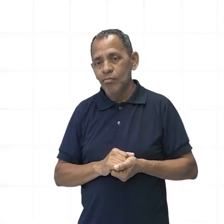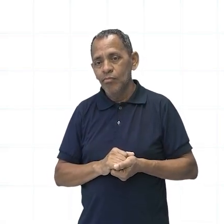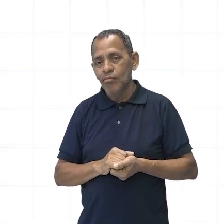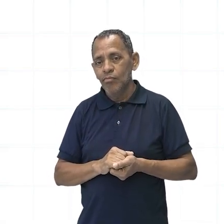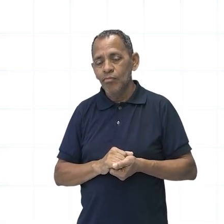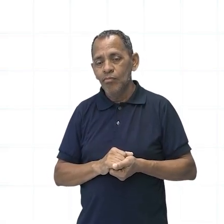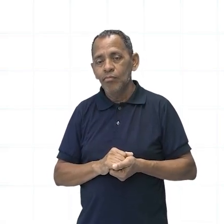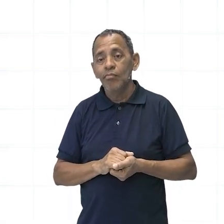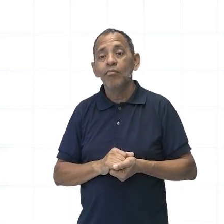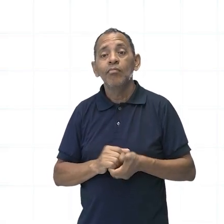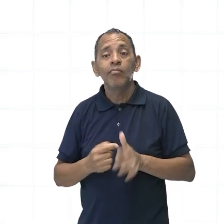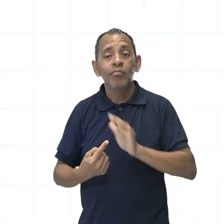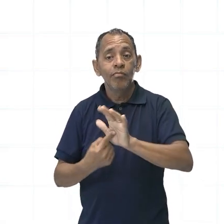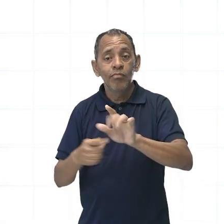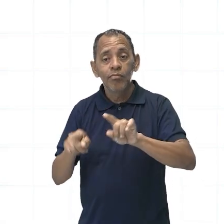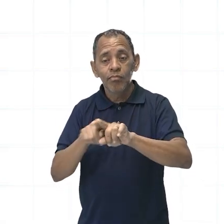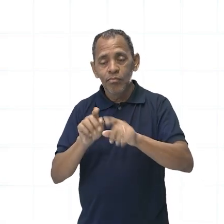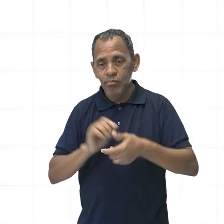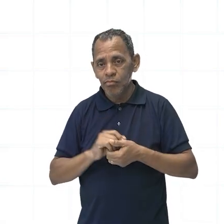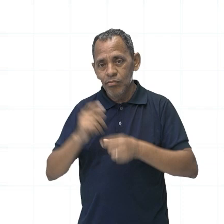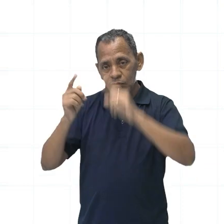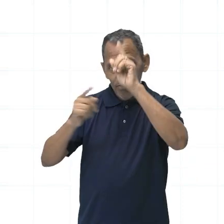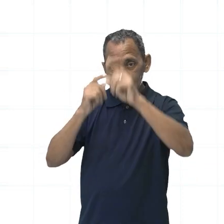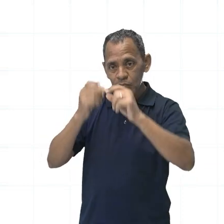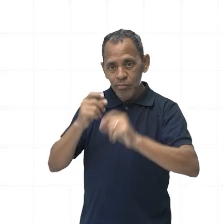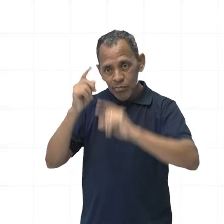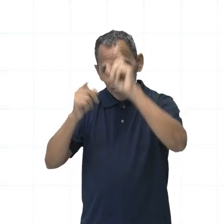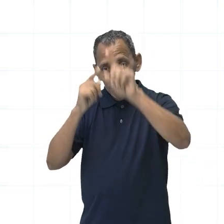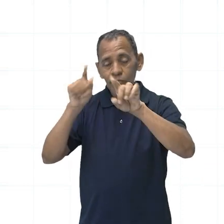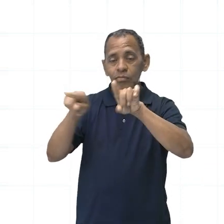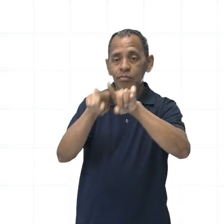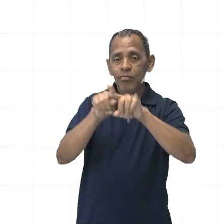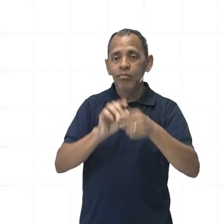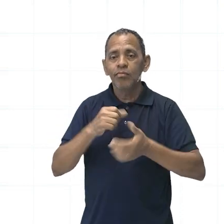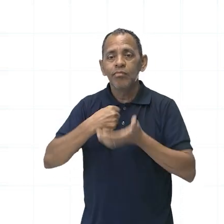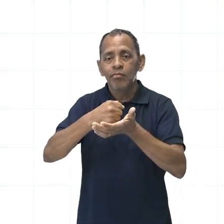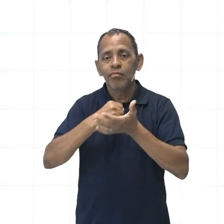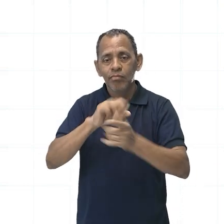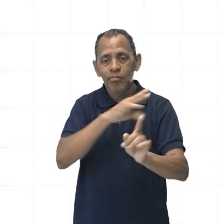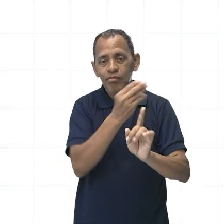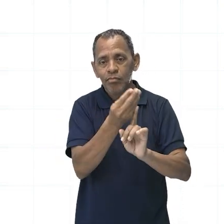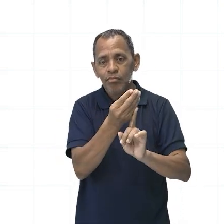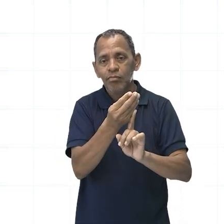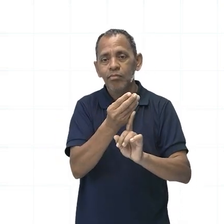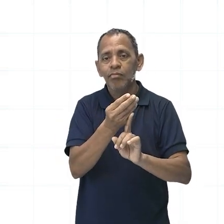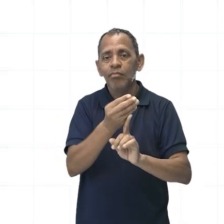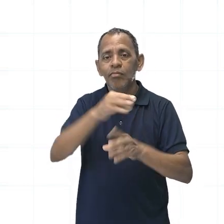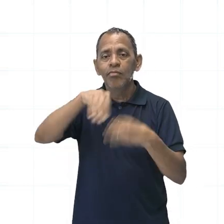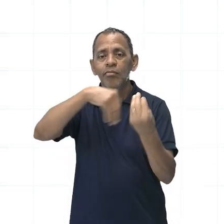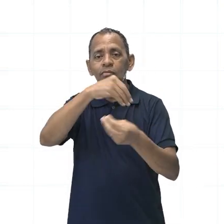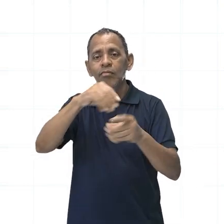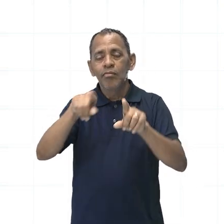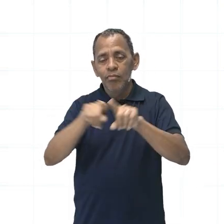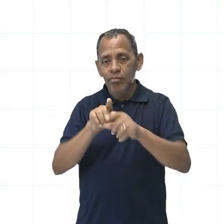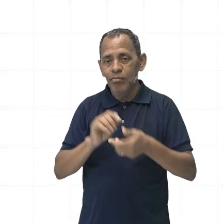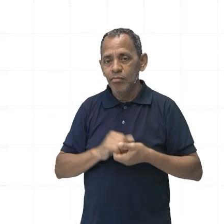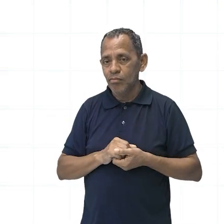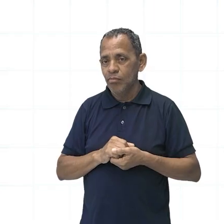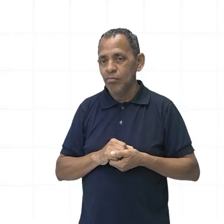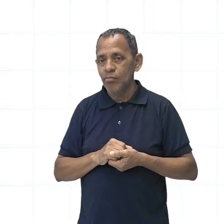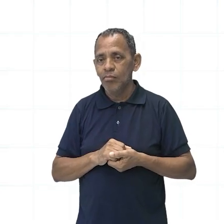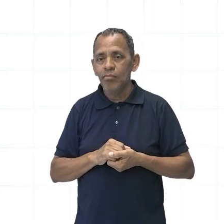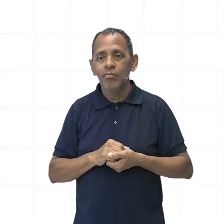enfatiza que as atividades de improvisação ajudam os artistas a envolverem a escuta ativa e